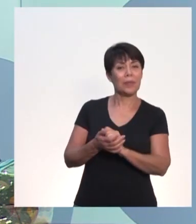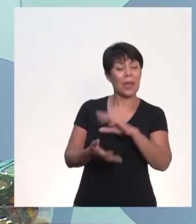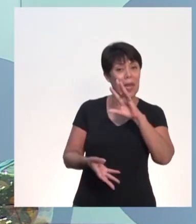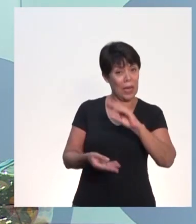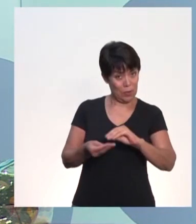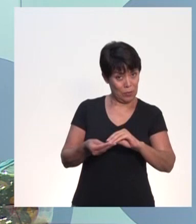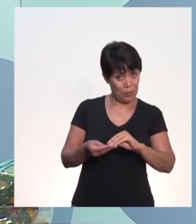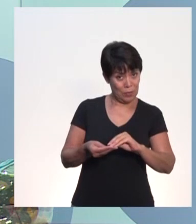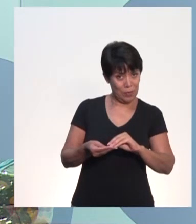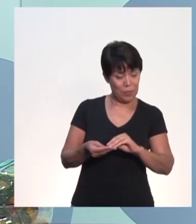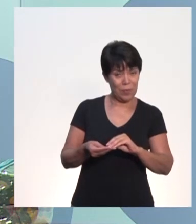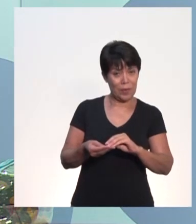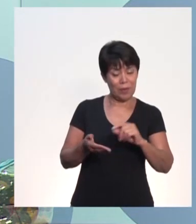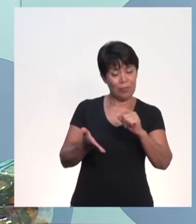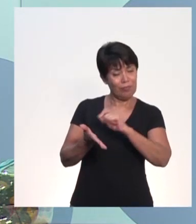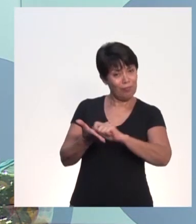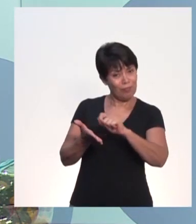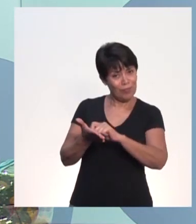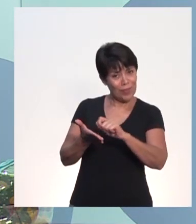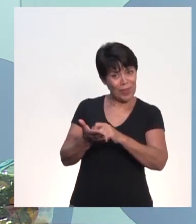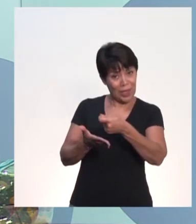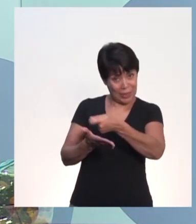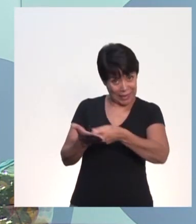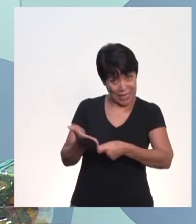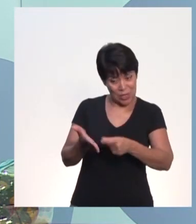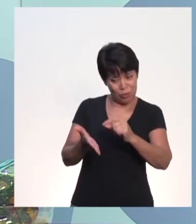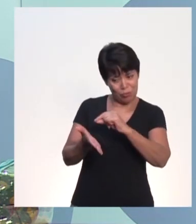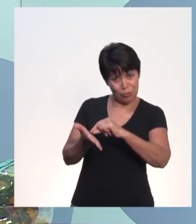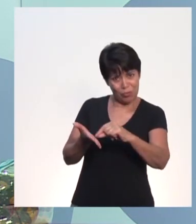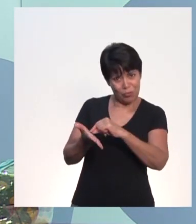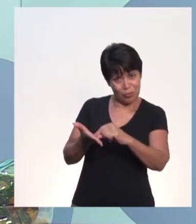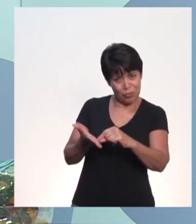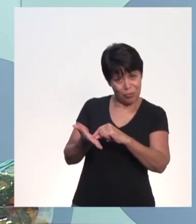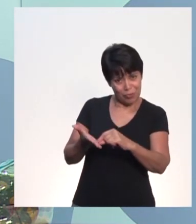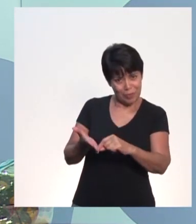resumo, grifar texto e